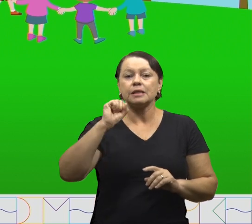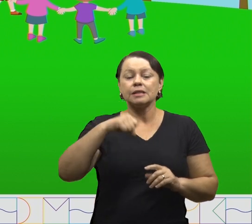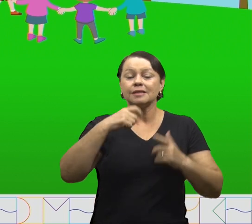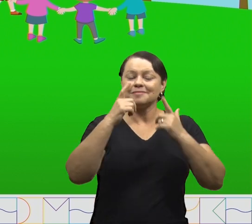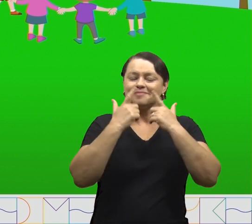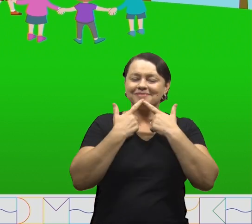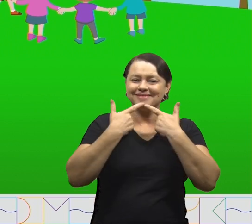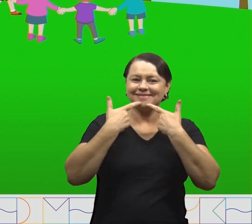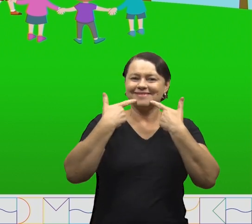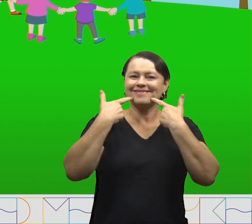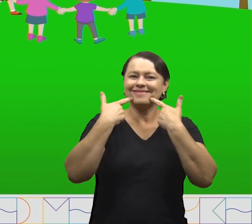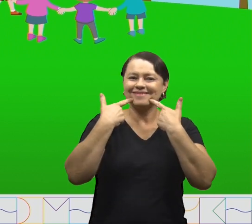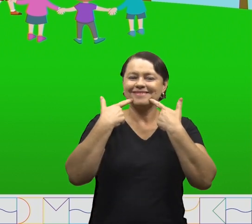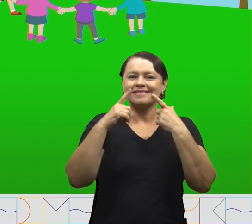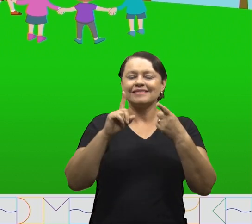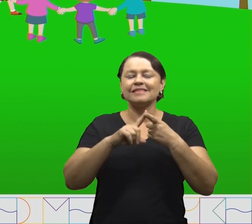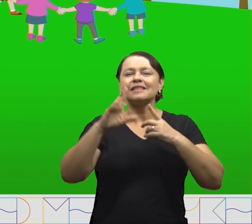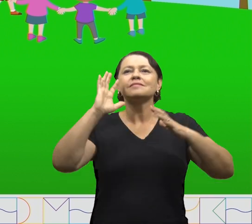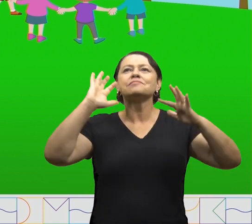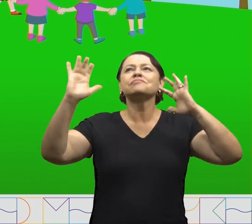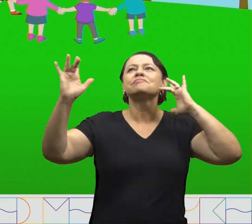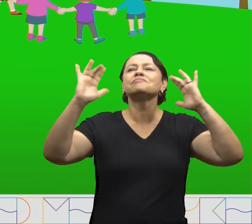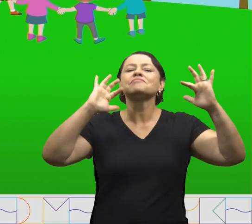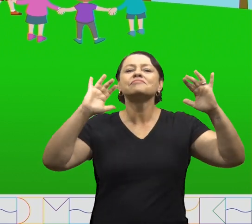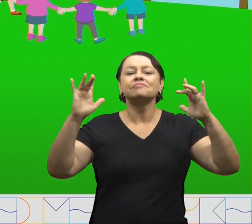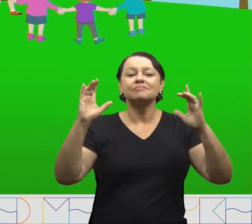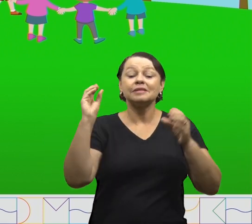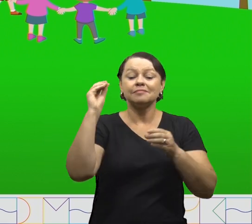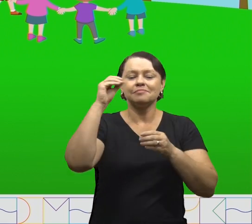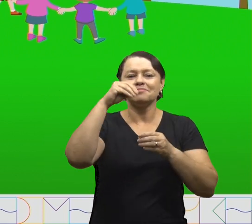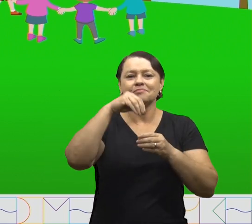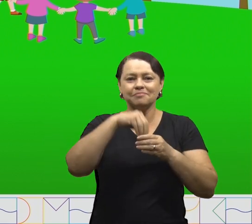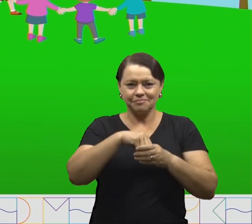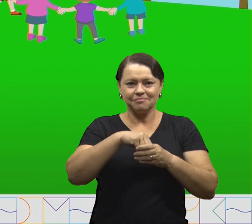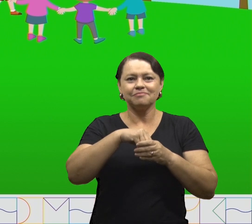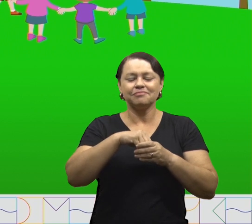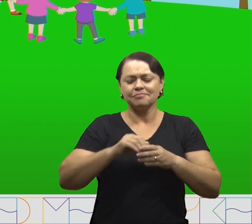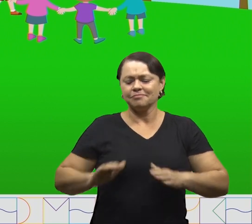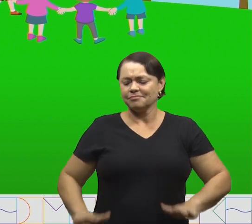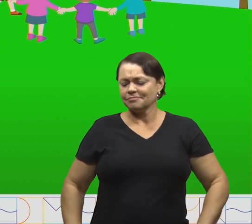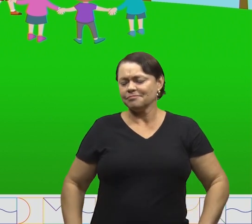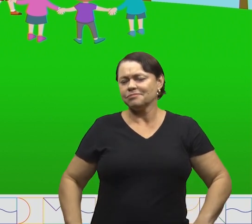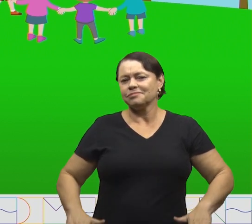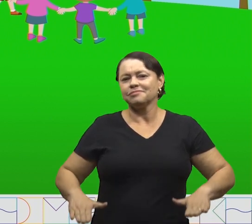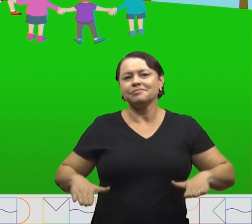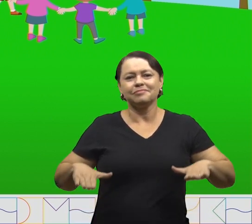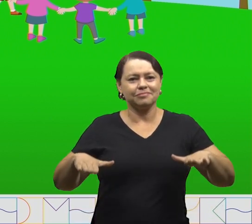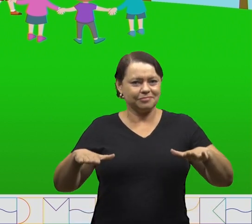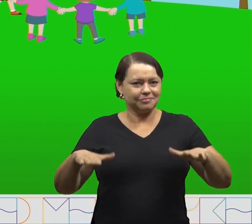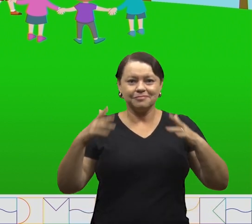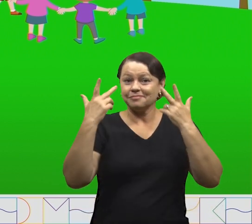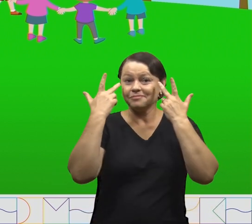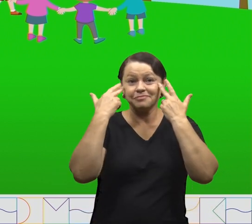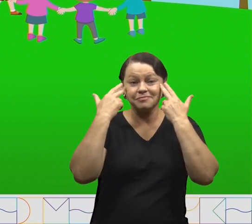criança. O sorriso e a fantasia fazem parte da infância.